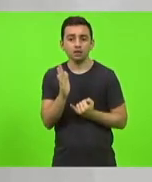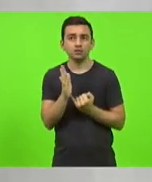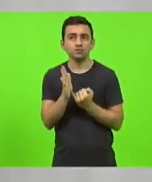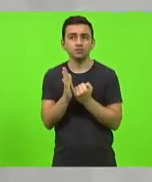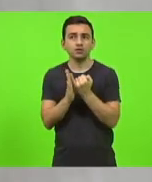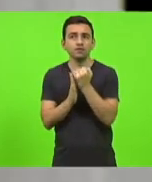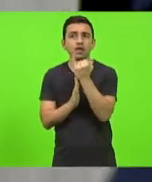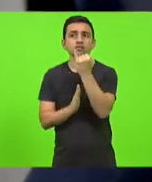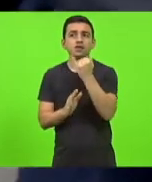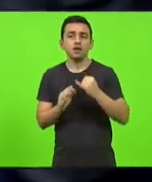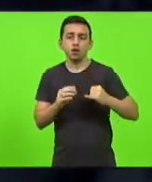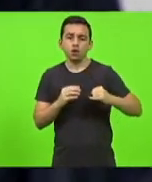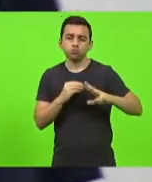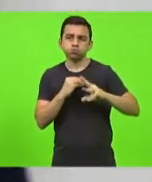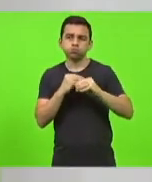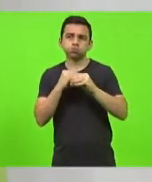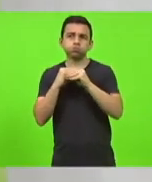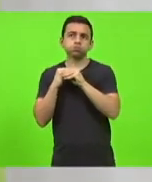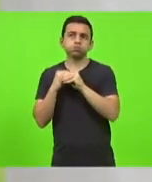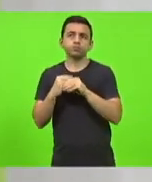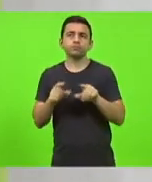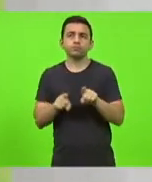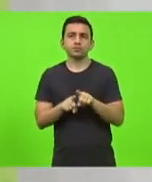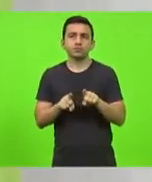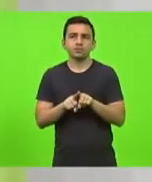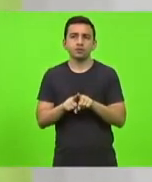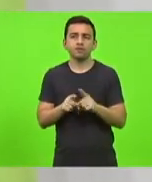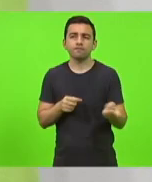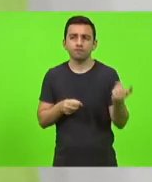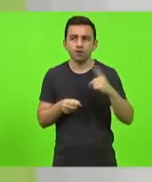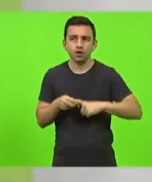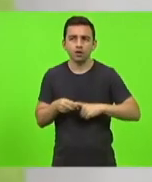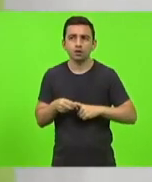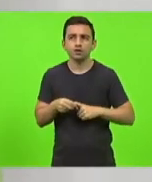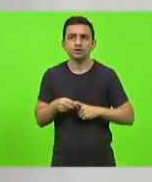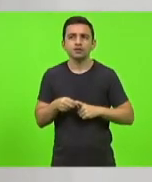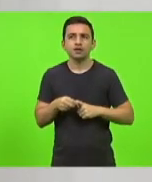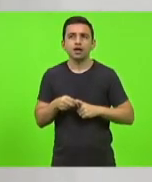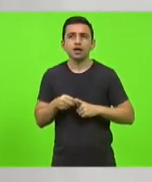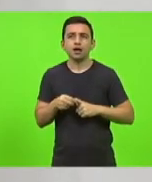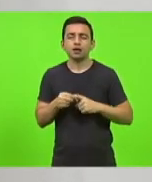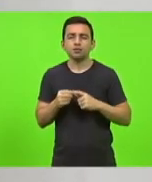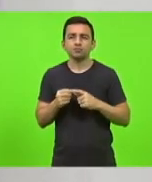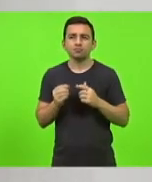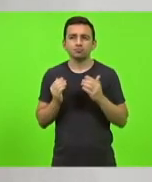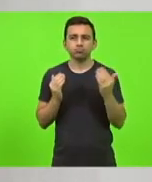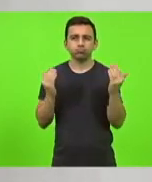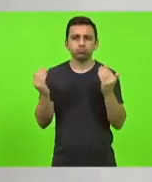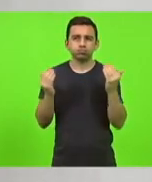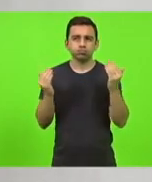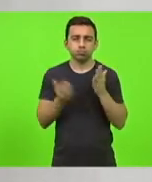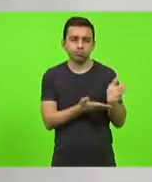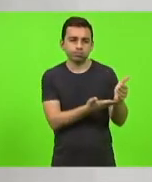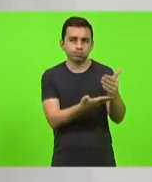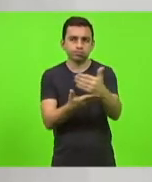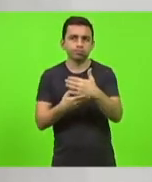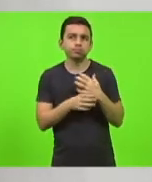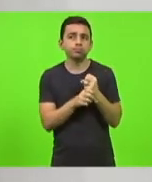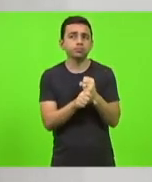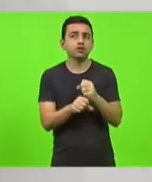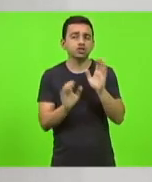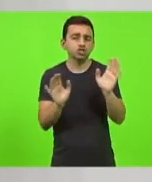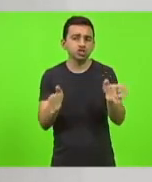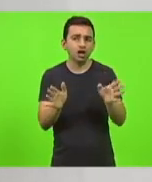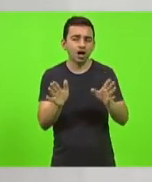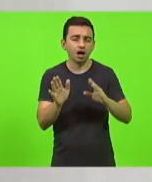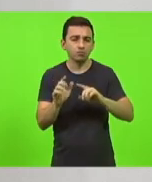período e é recuperar dentro da margem de arrecadação do crescimento da